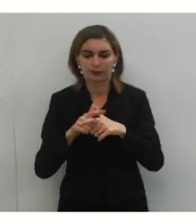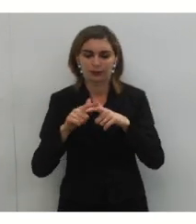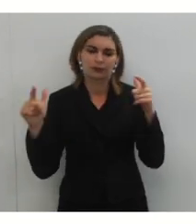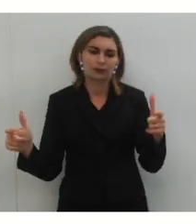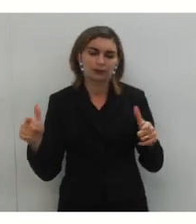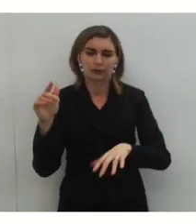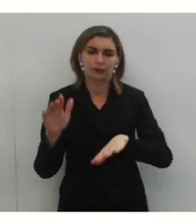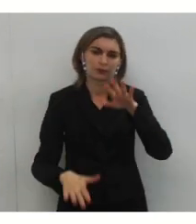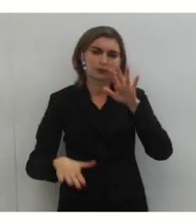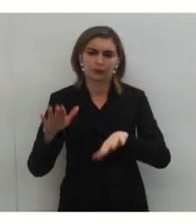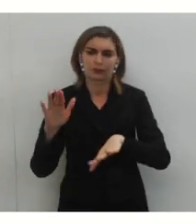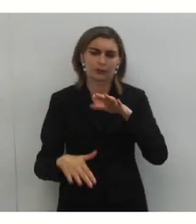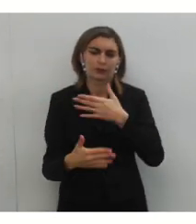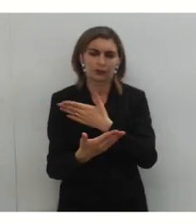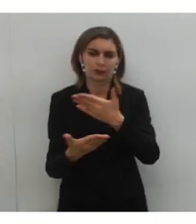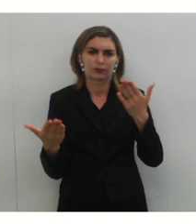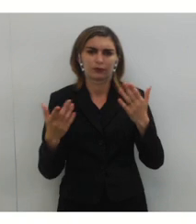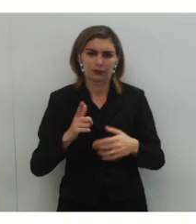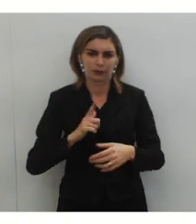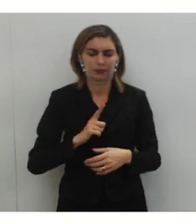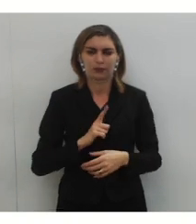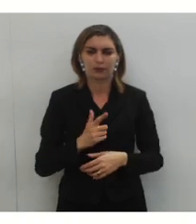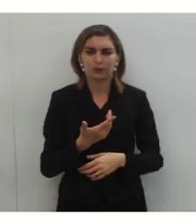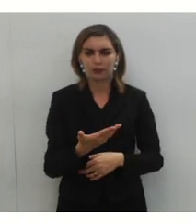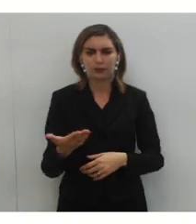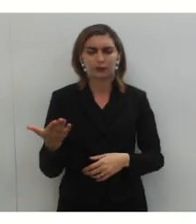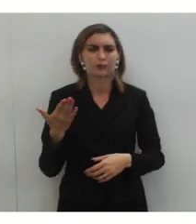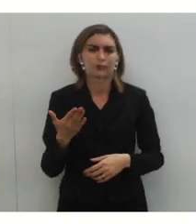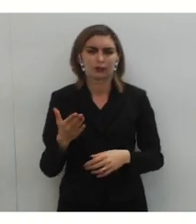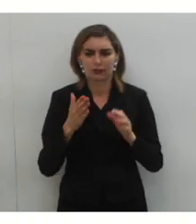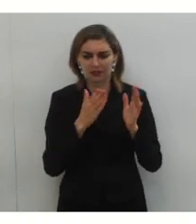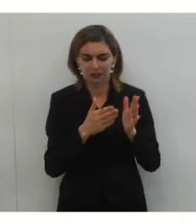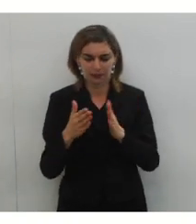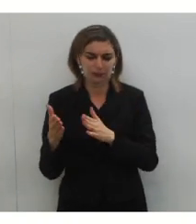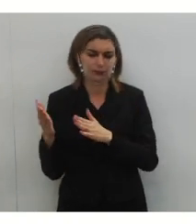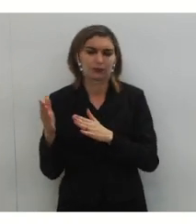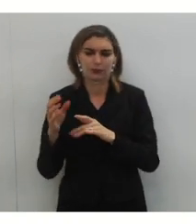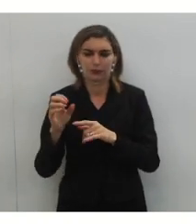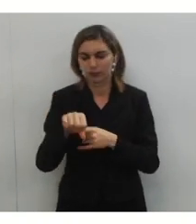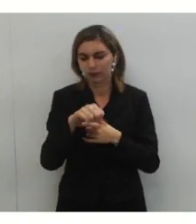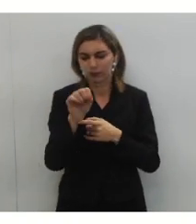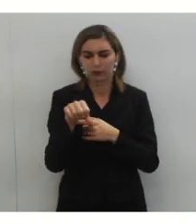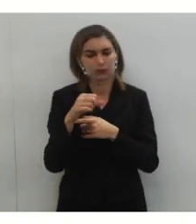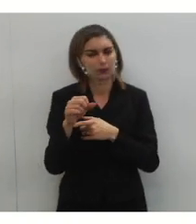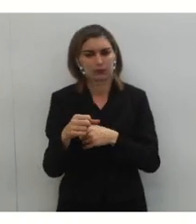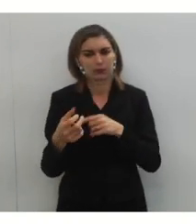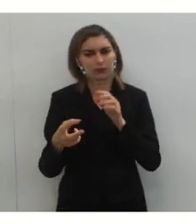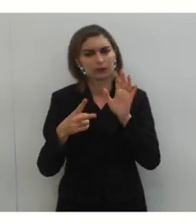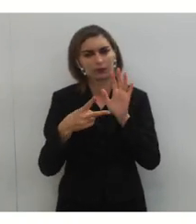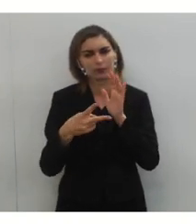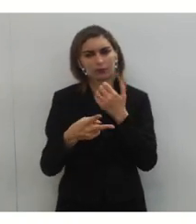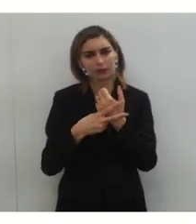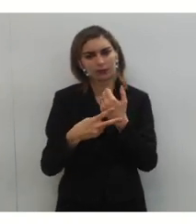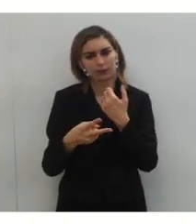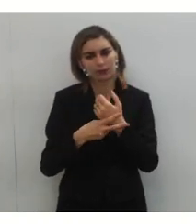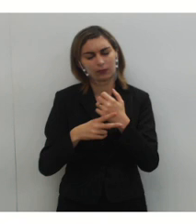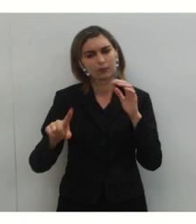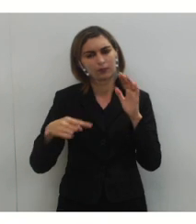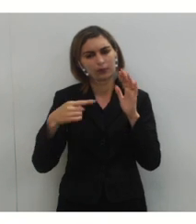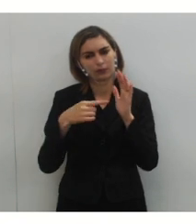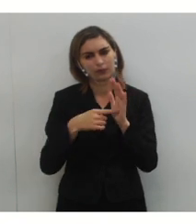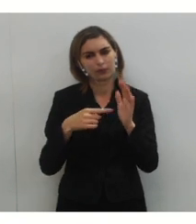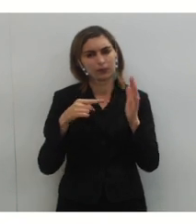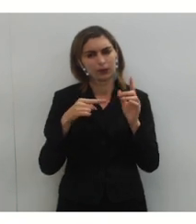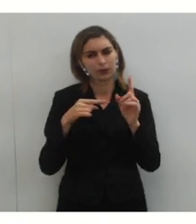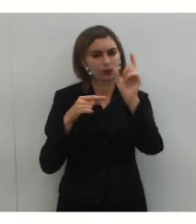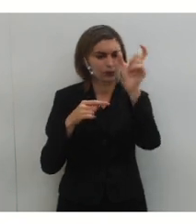das vezes? Você ter essa ordem sujeito, verbo, objeto,